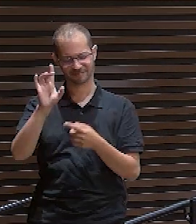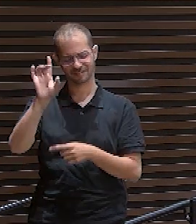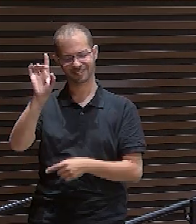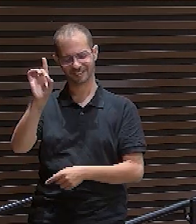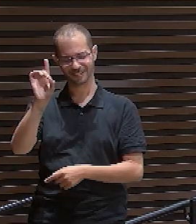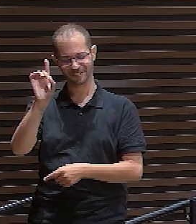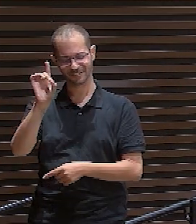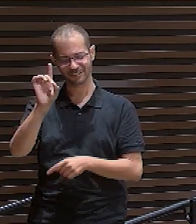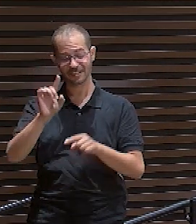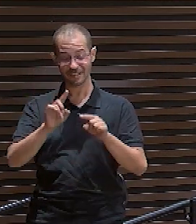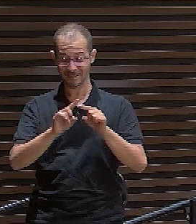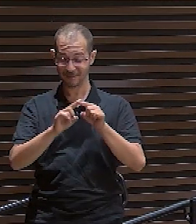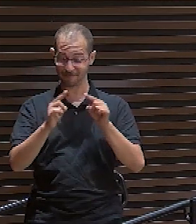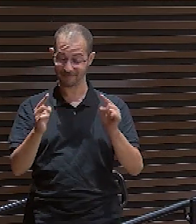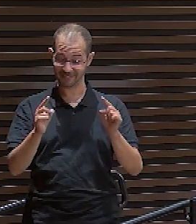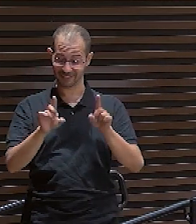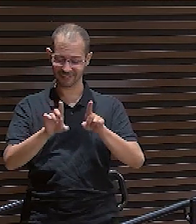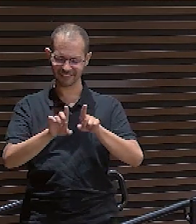tempo,